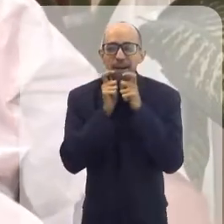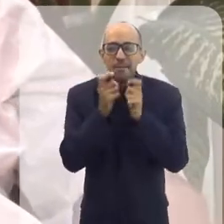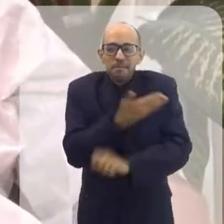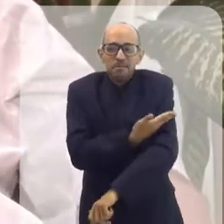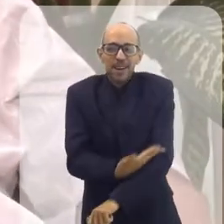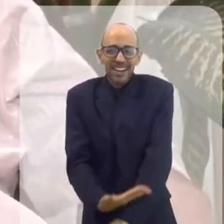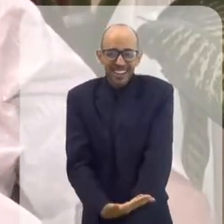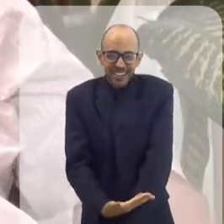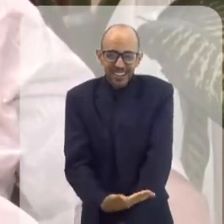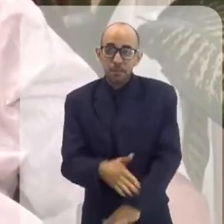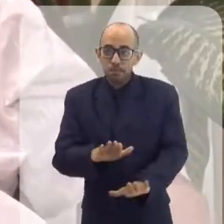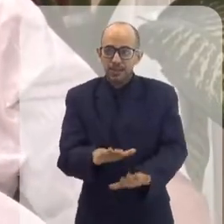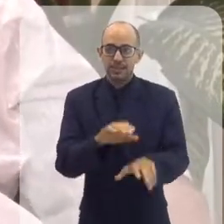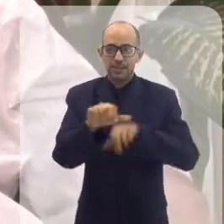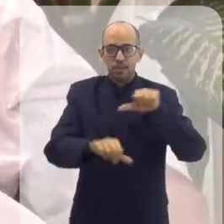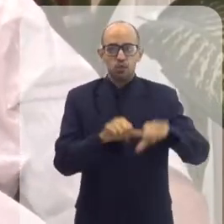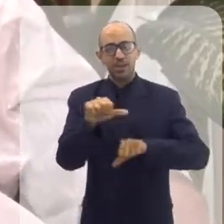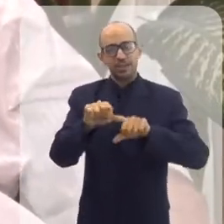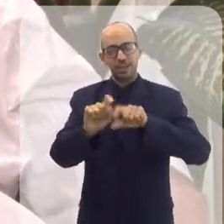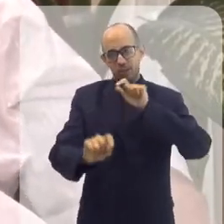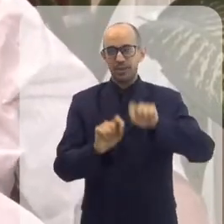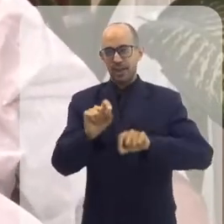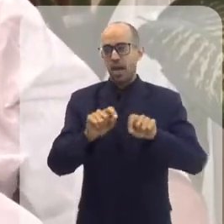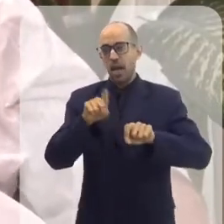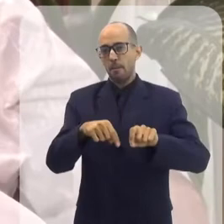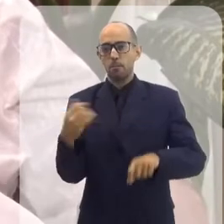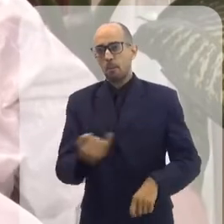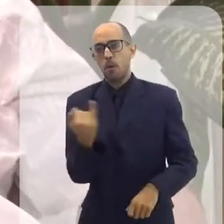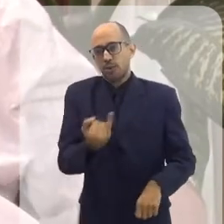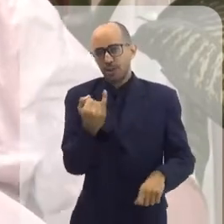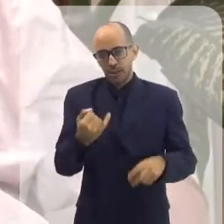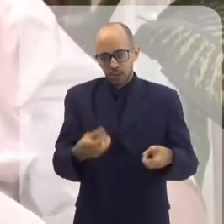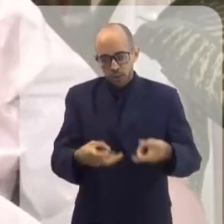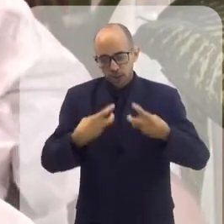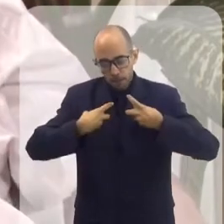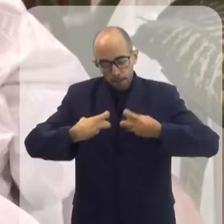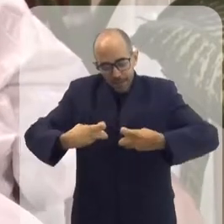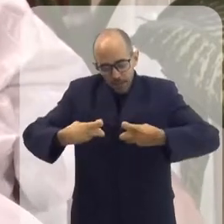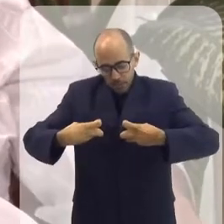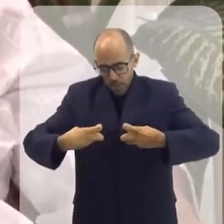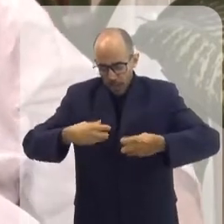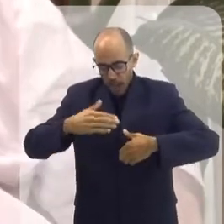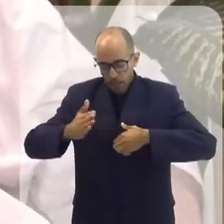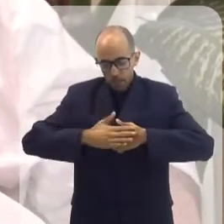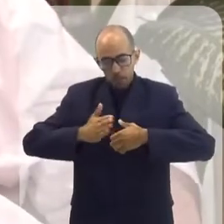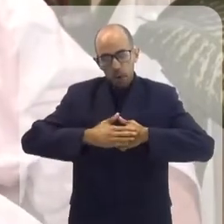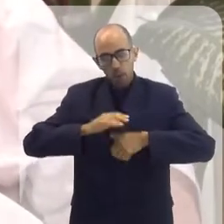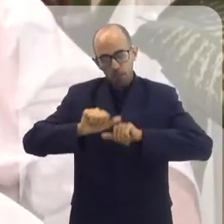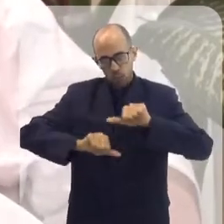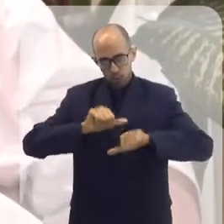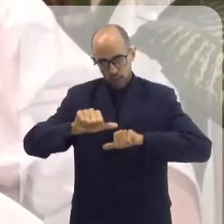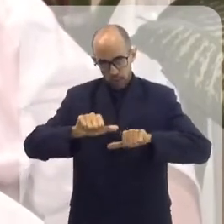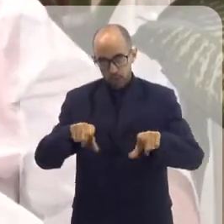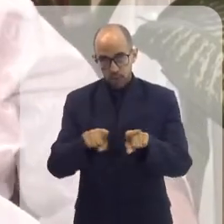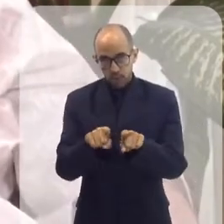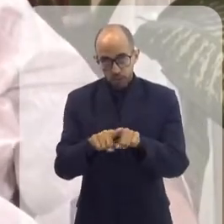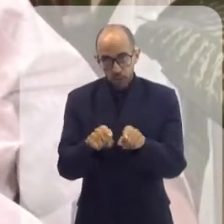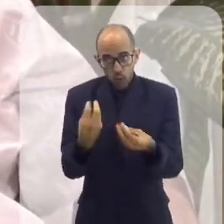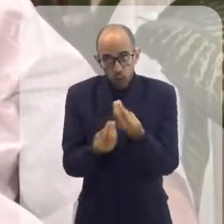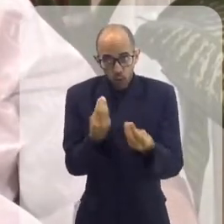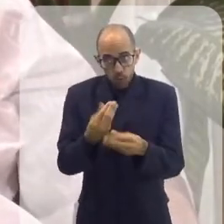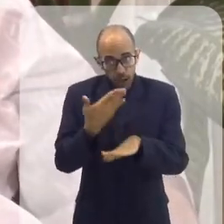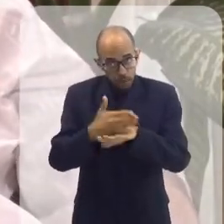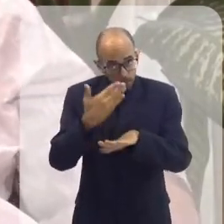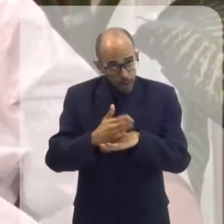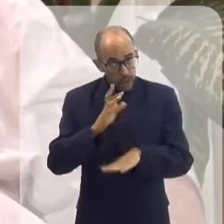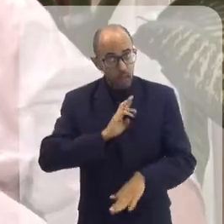mas é essa mudança que a gente briga é importante a gente perceber como a gente muda e como a religião a prática